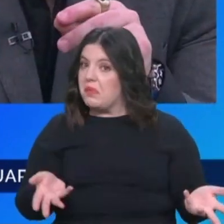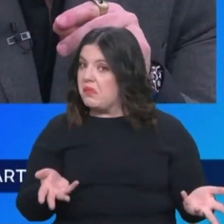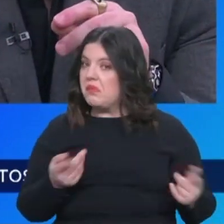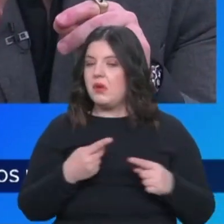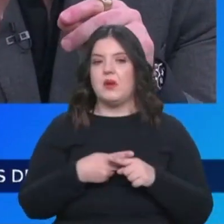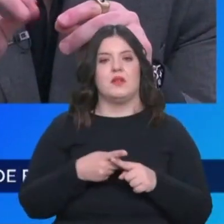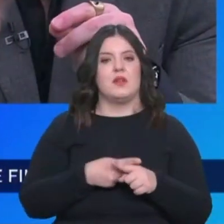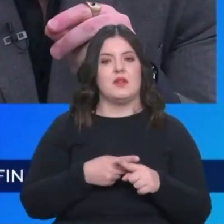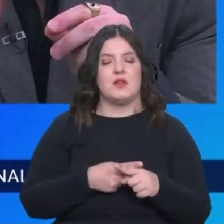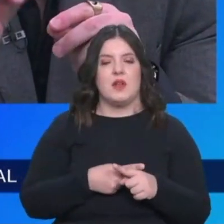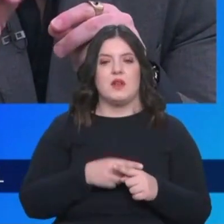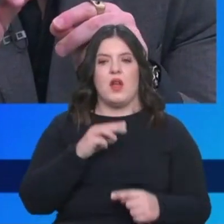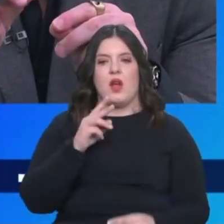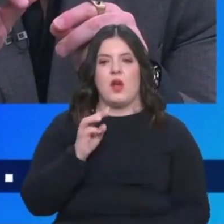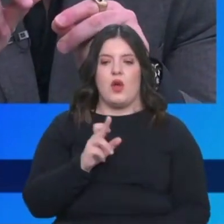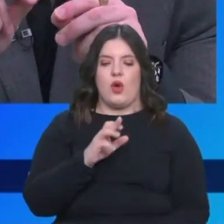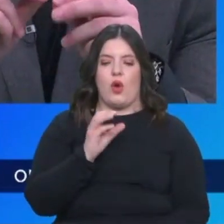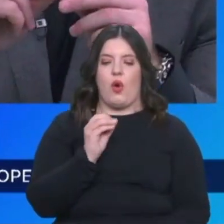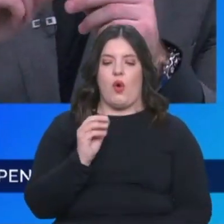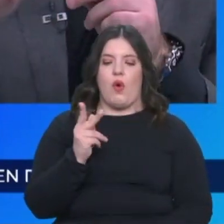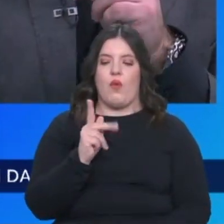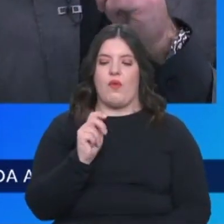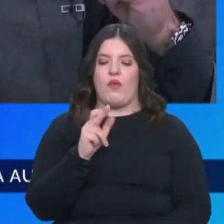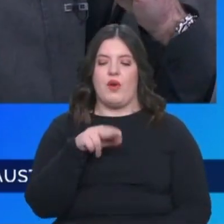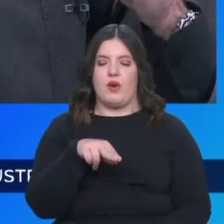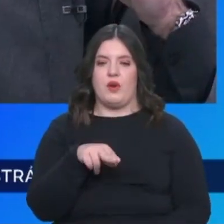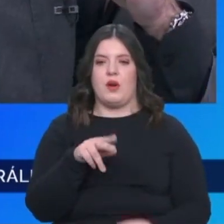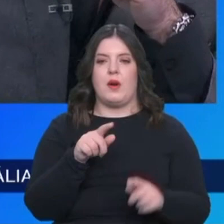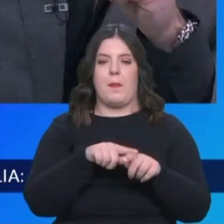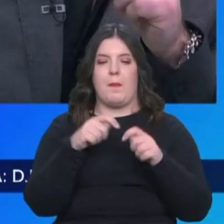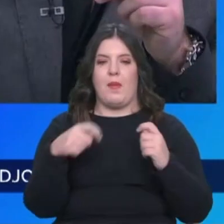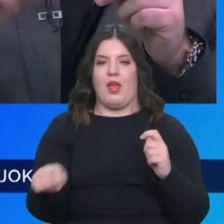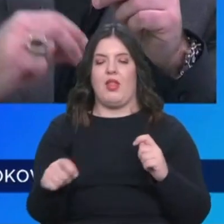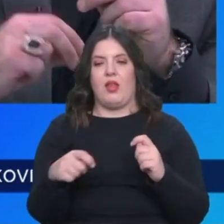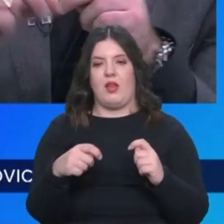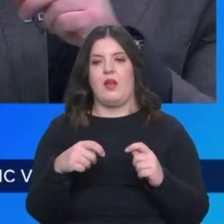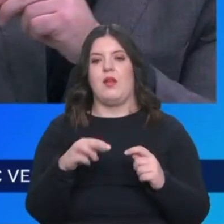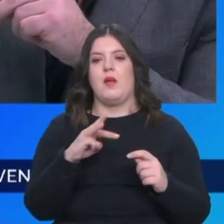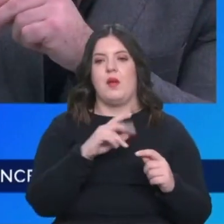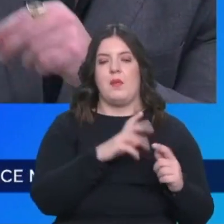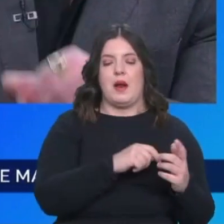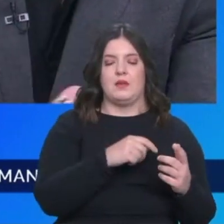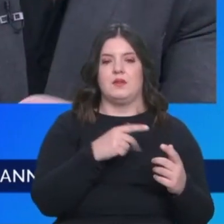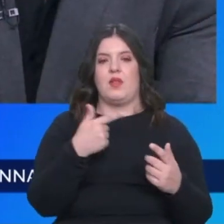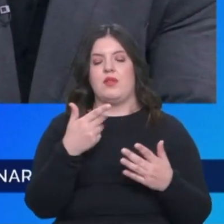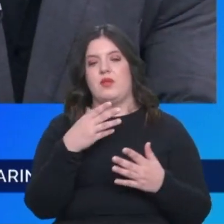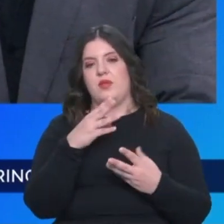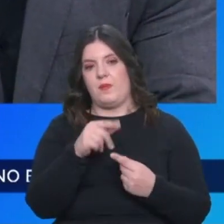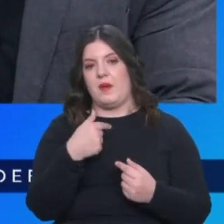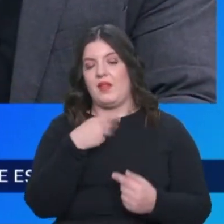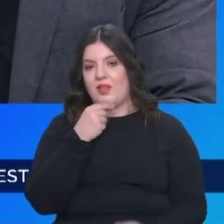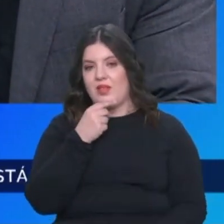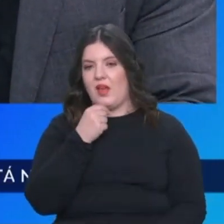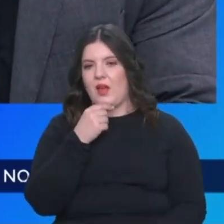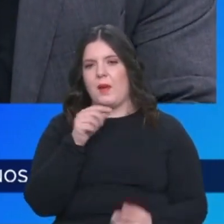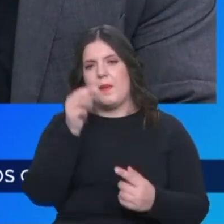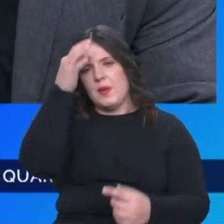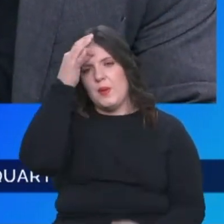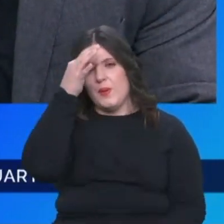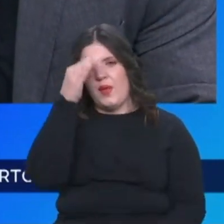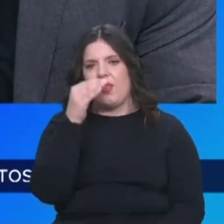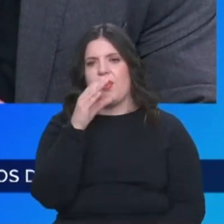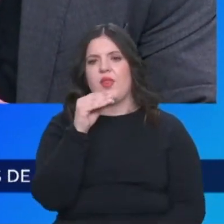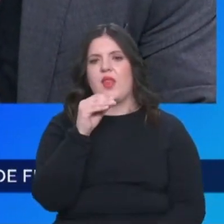Há rovers em Marte, nós temos presente rovers em Marte, que medem a distância entre Marte e a Terra com uma precisão, imagina tu, de apenas